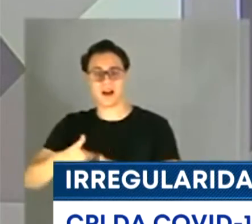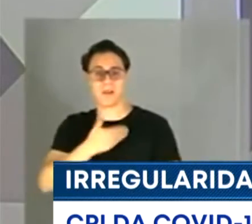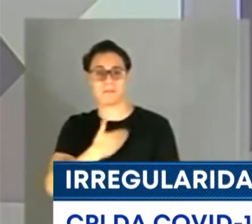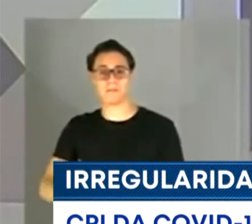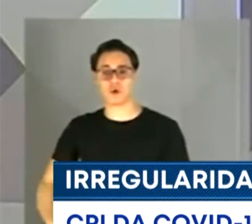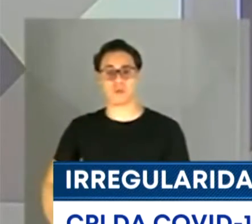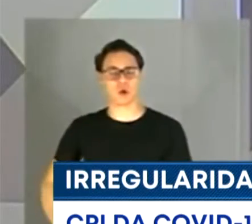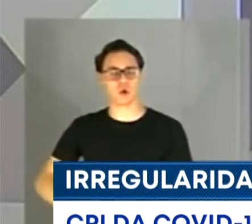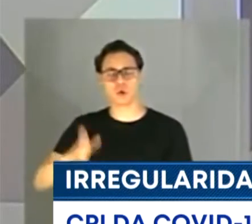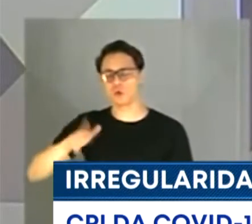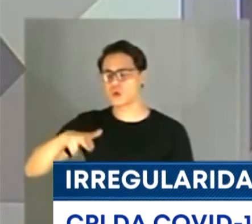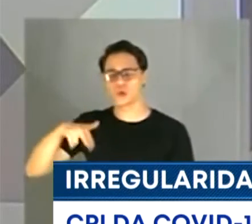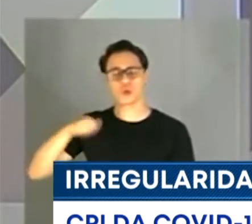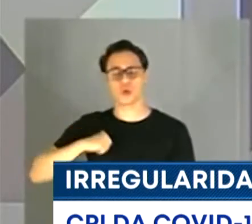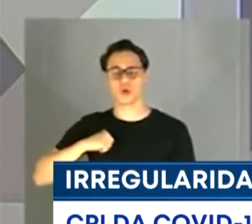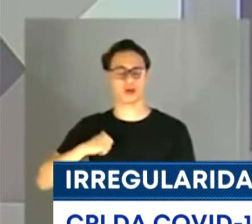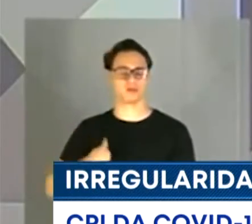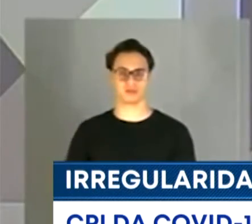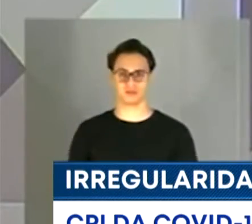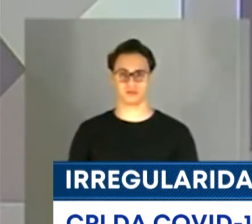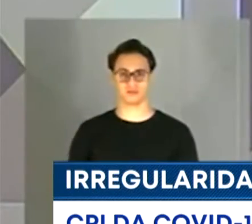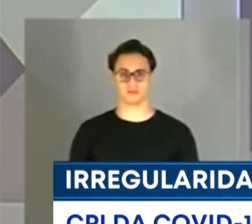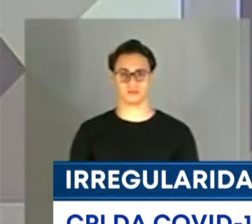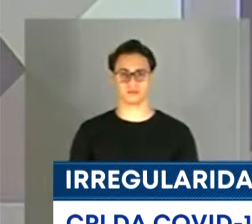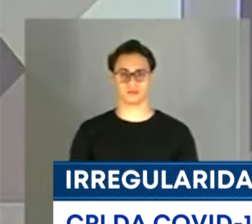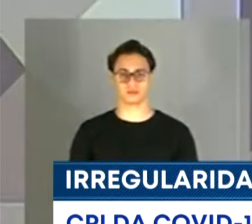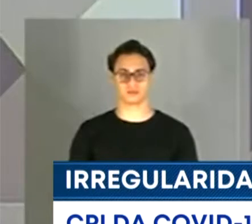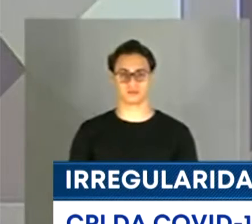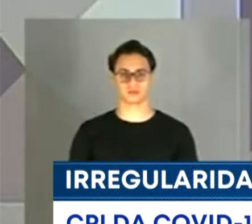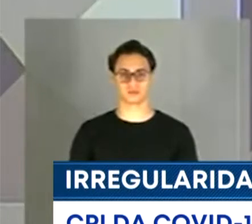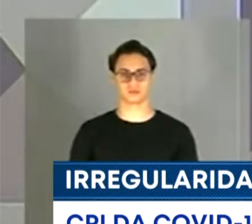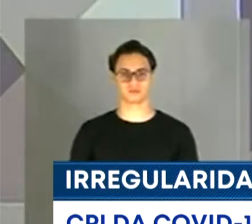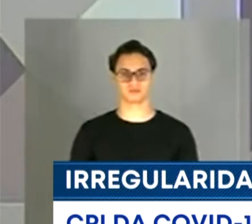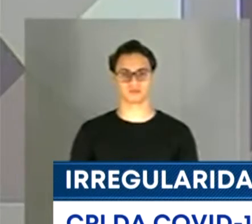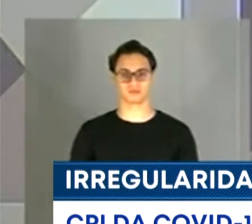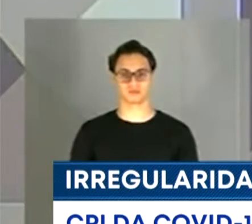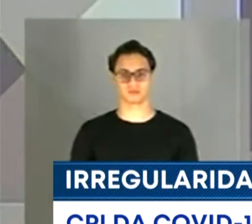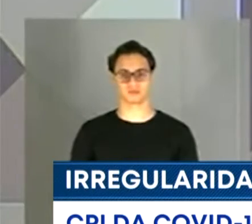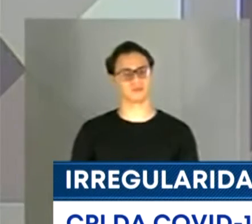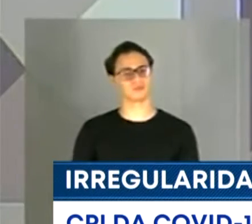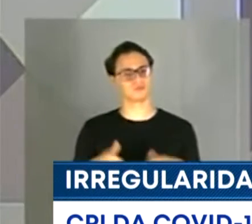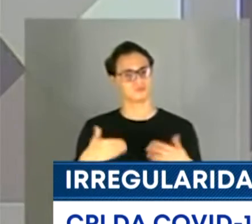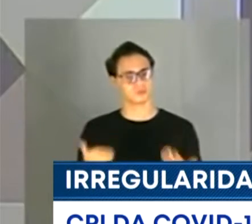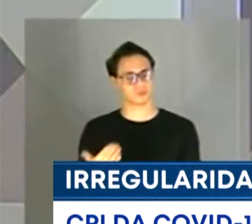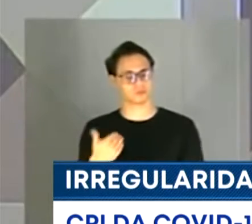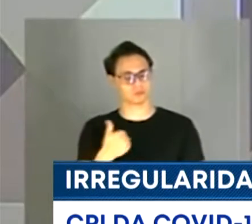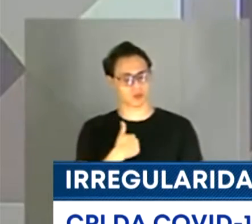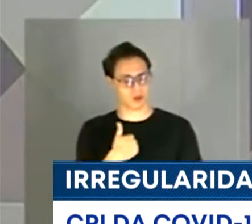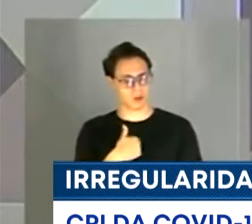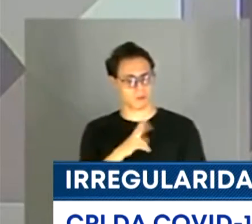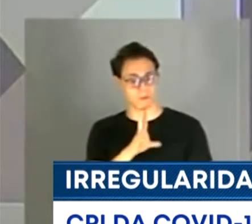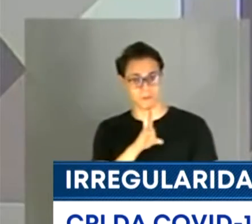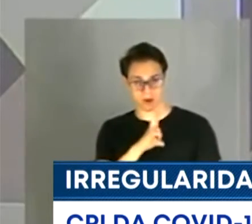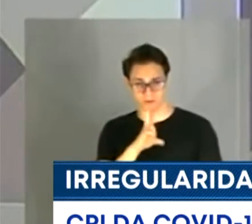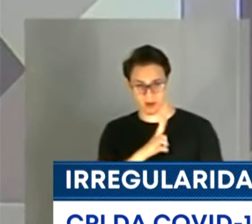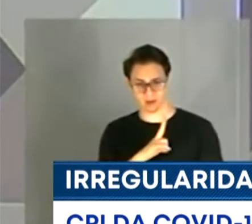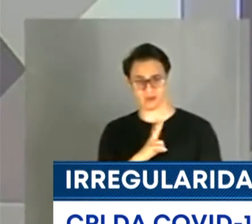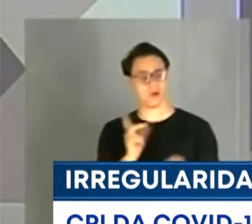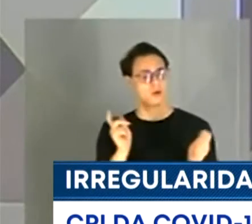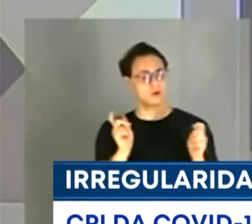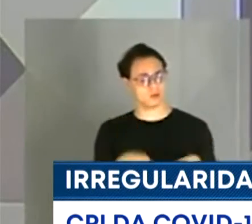público. Não há nenhum tipo de contradição de eu, na figura de agente privado,